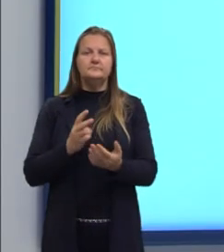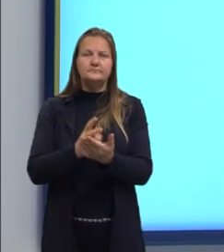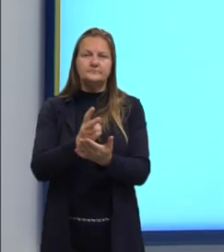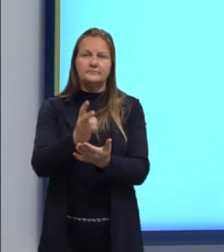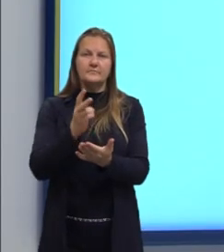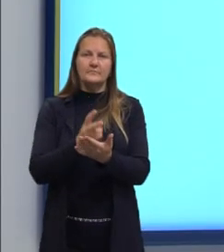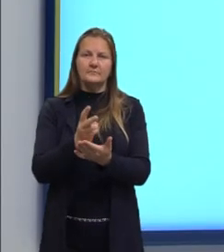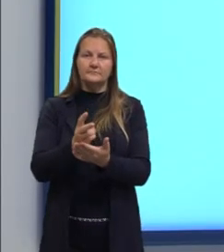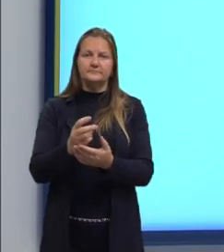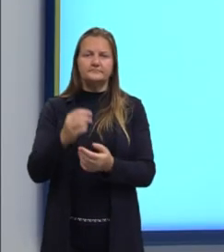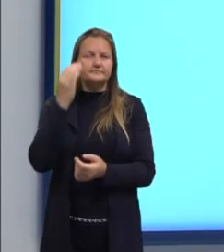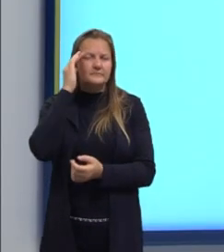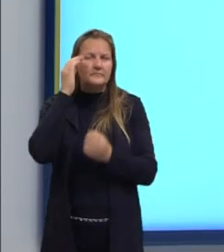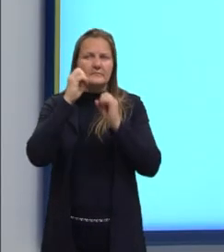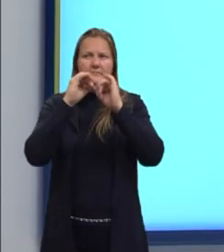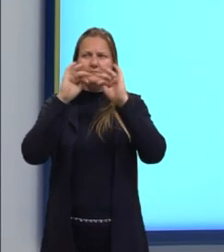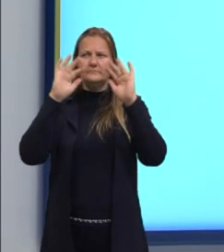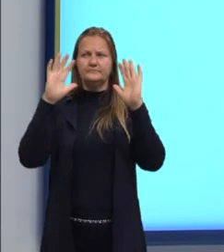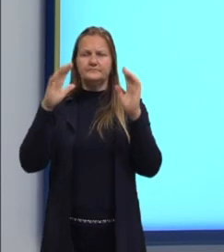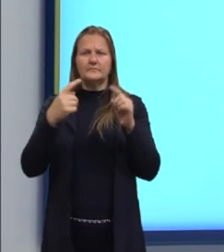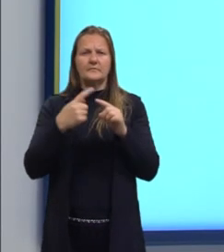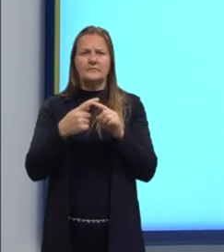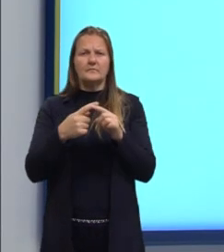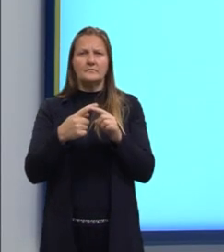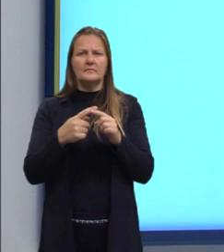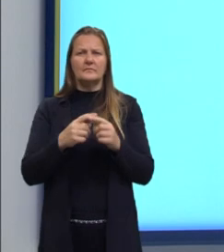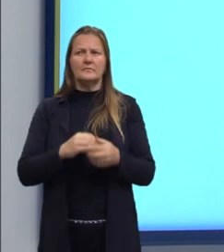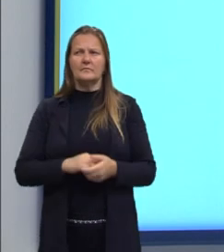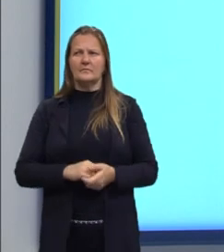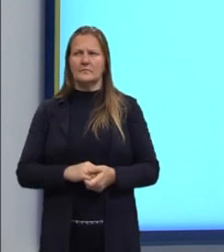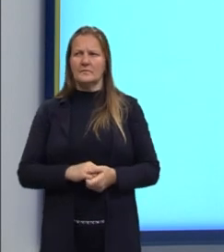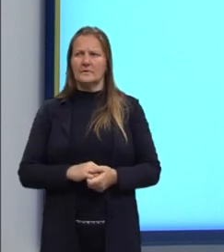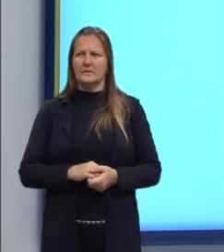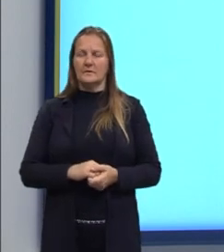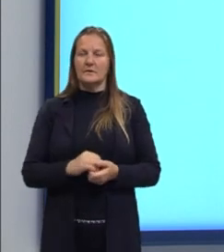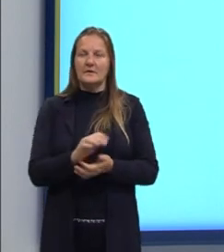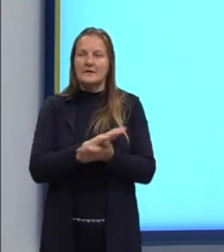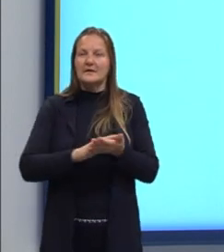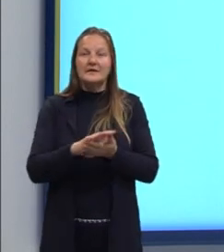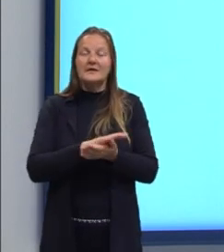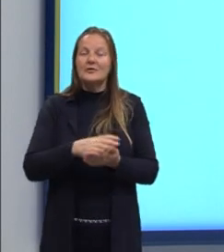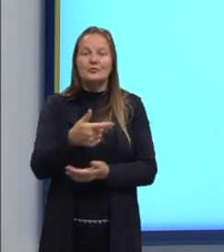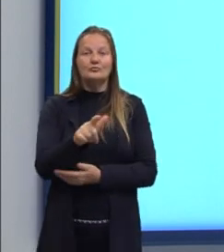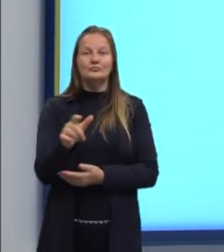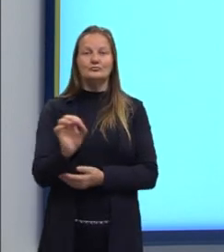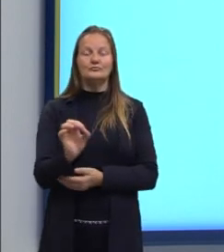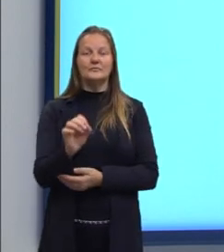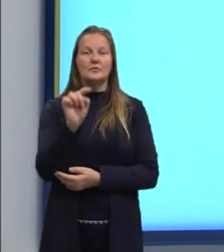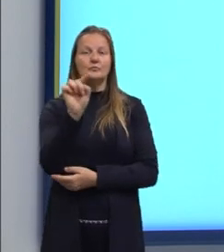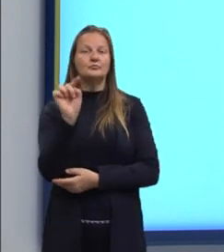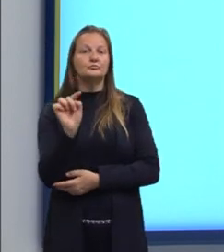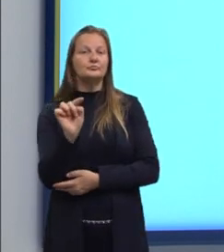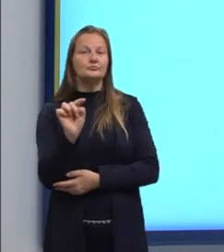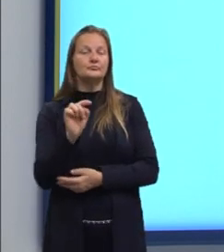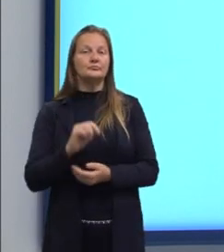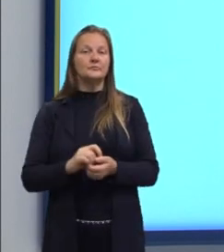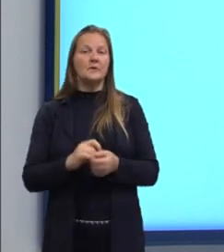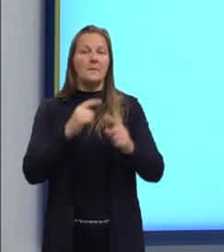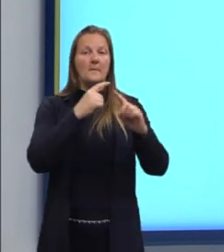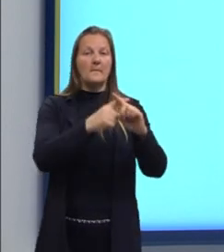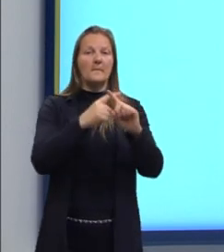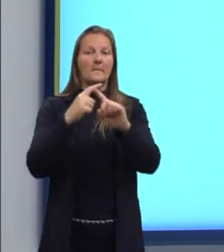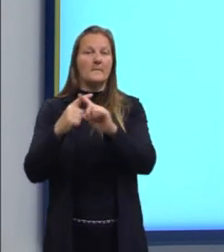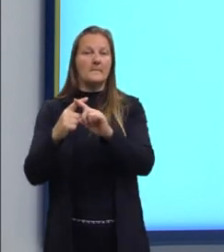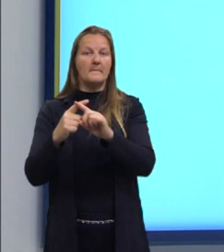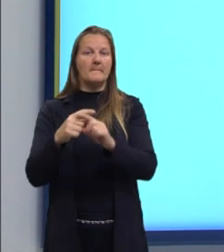continuidade nesse entendimento né de equação linear não há termos em que as incógnitas se multiplicam então